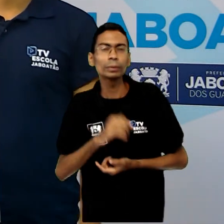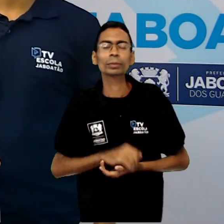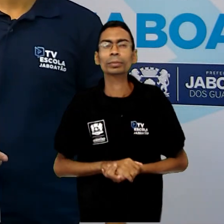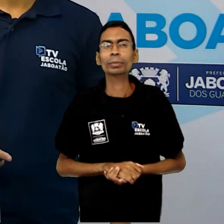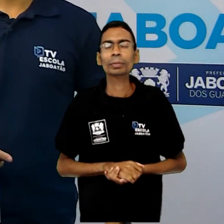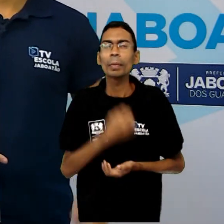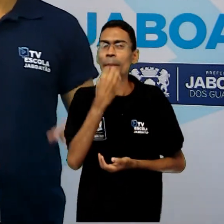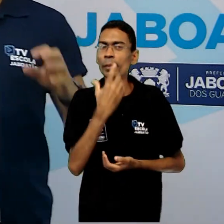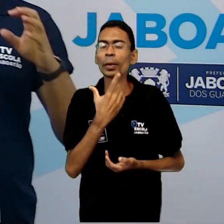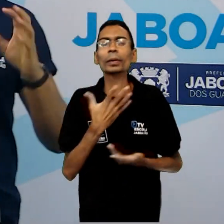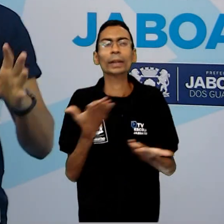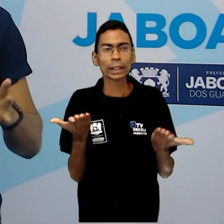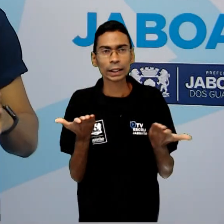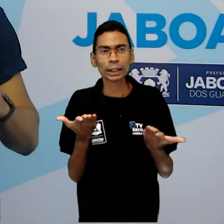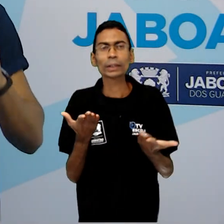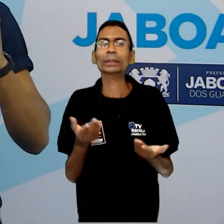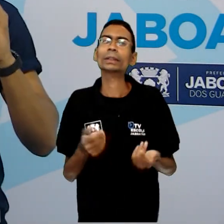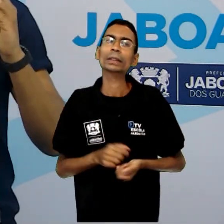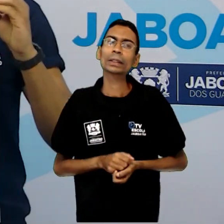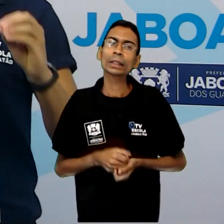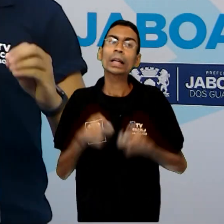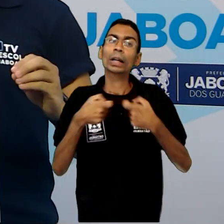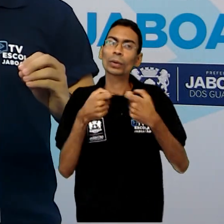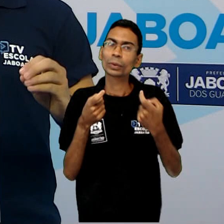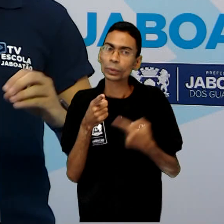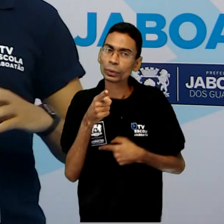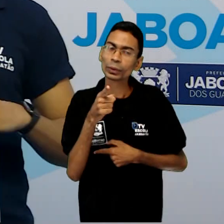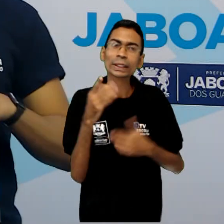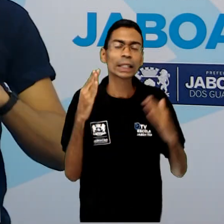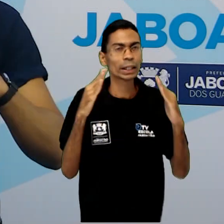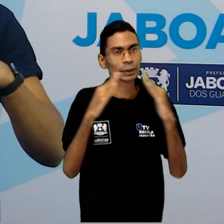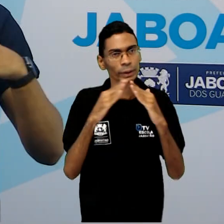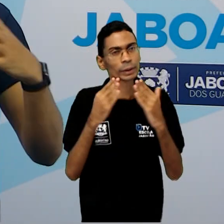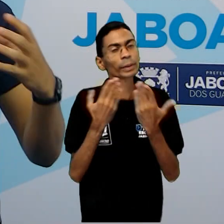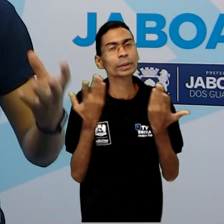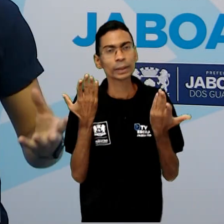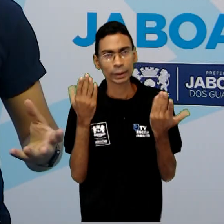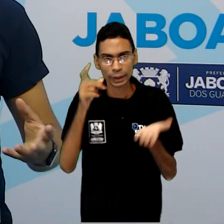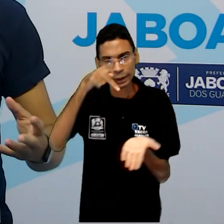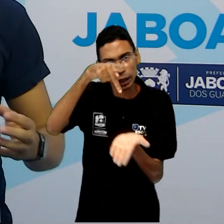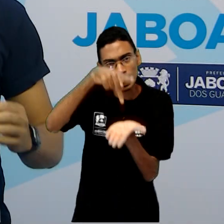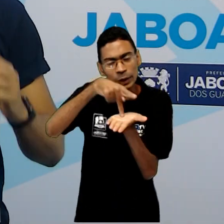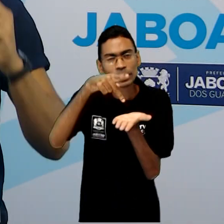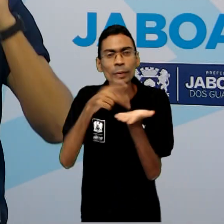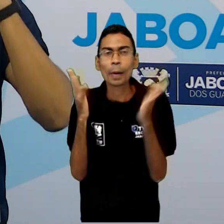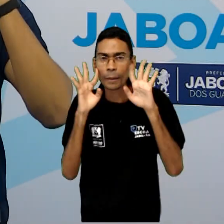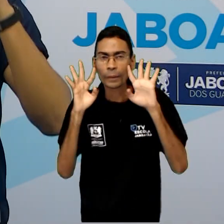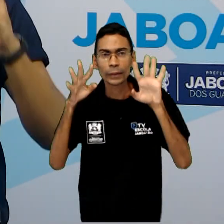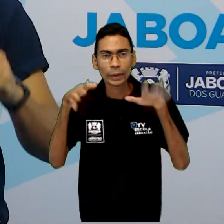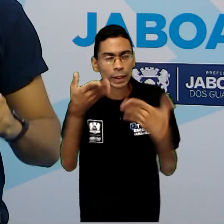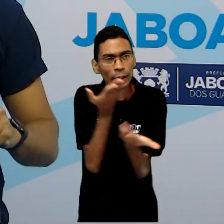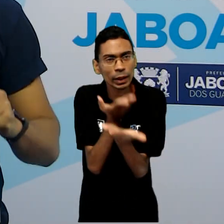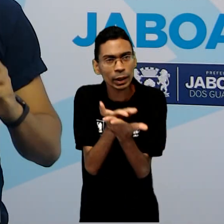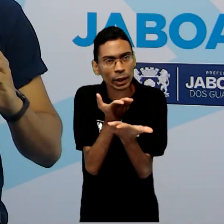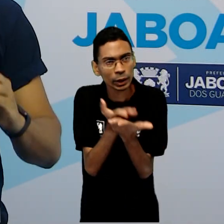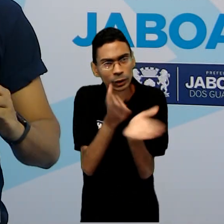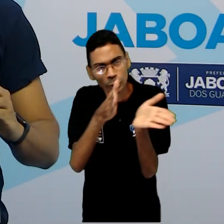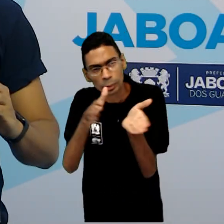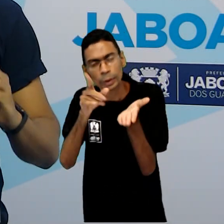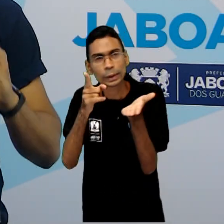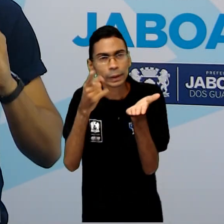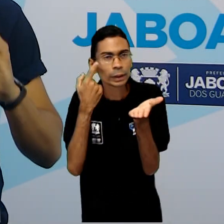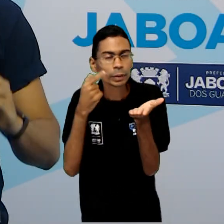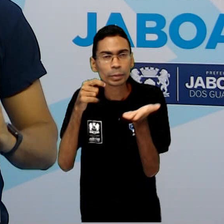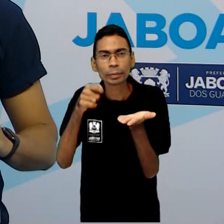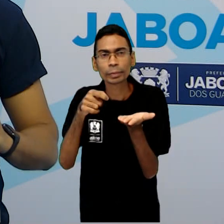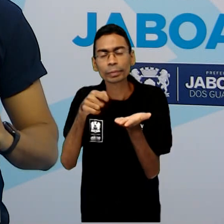Bom, agora é a sua vez. Eu tenho certeza que você prestou bastante atenção durante a aula. Portanto, pegue o seu caderno e a sua